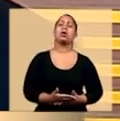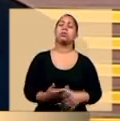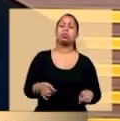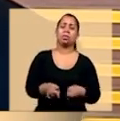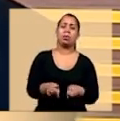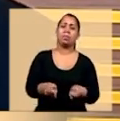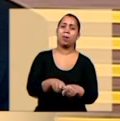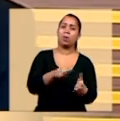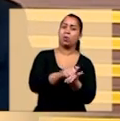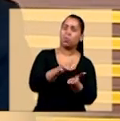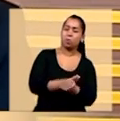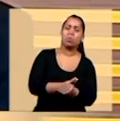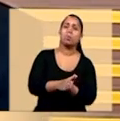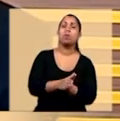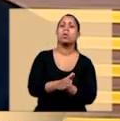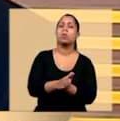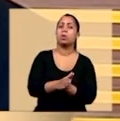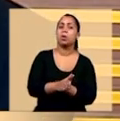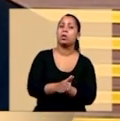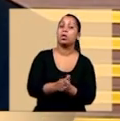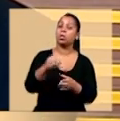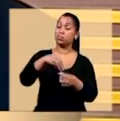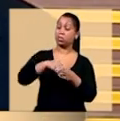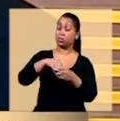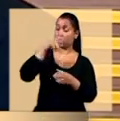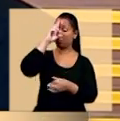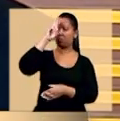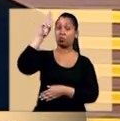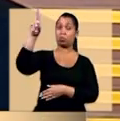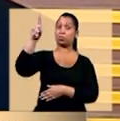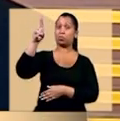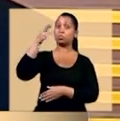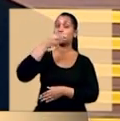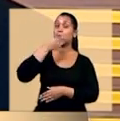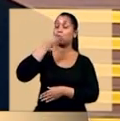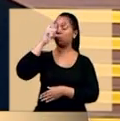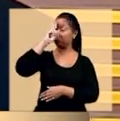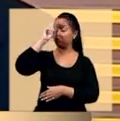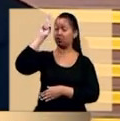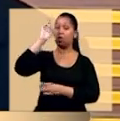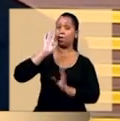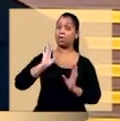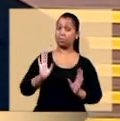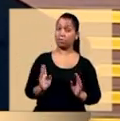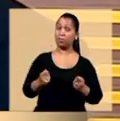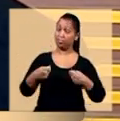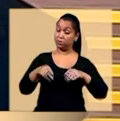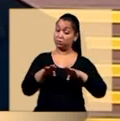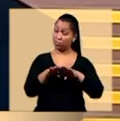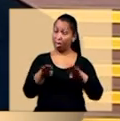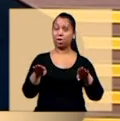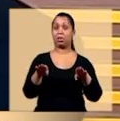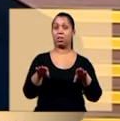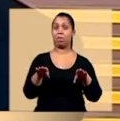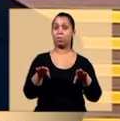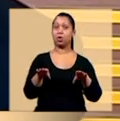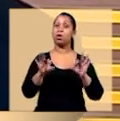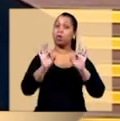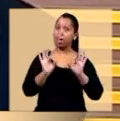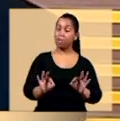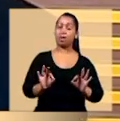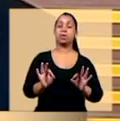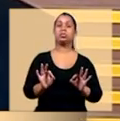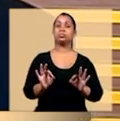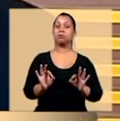de uma sanção disciplinar, que isso está dentro do poder diretivo do empregador. Okay. Então, temos que encontrar um ponto de equilíbrio. Né?